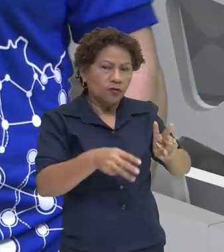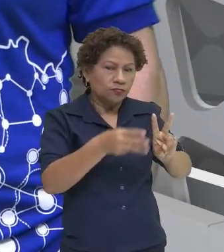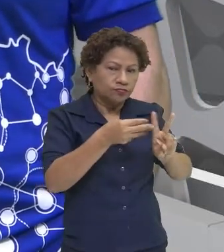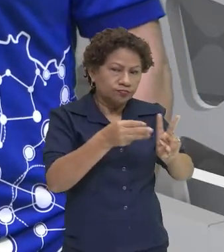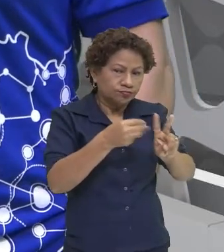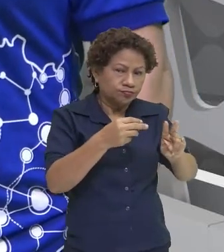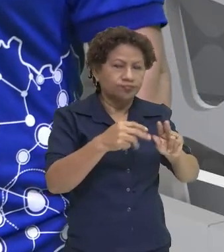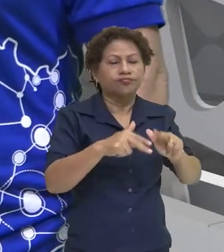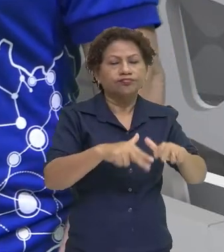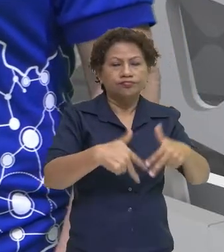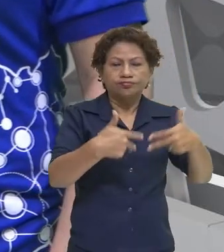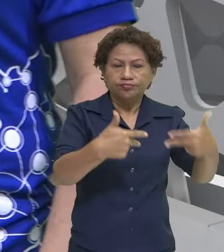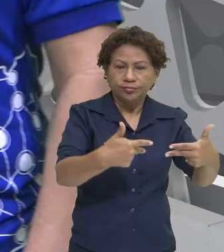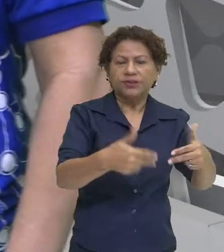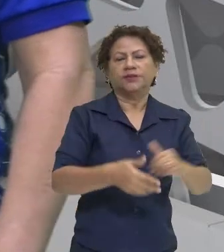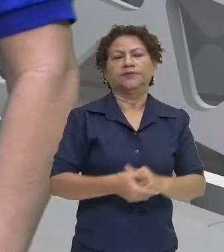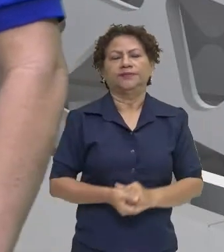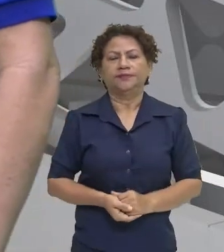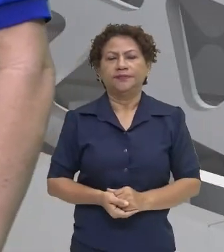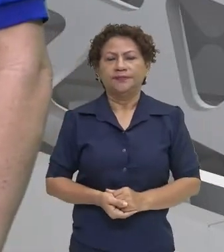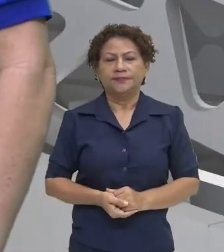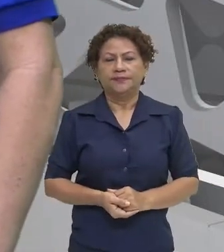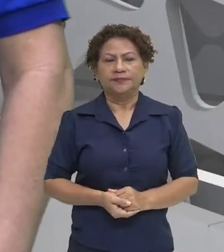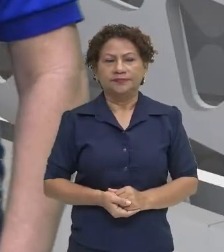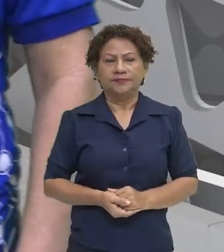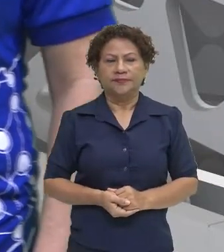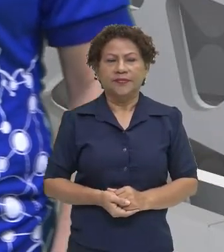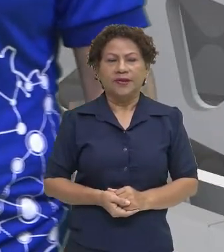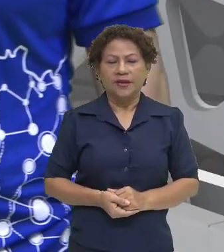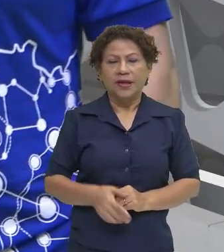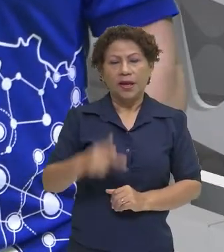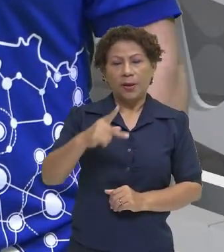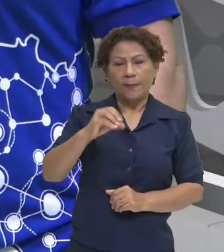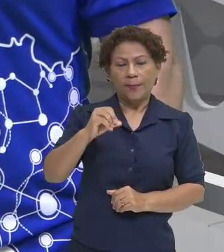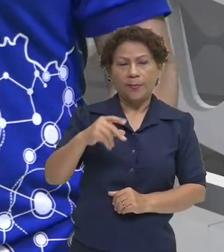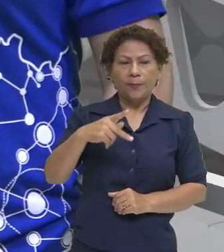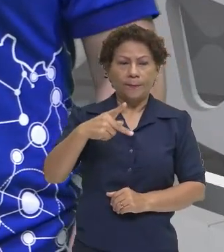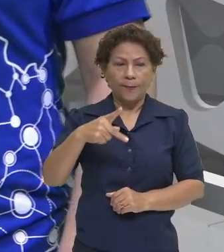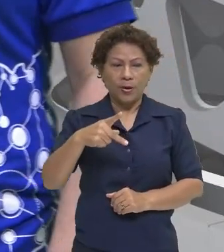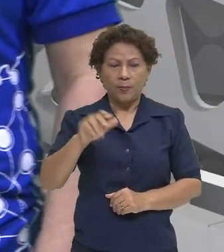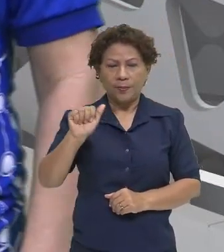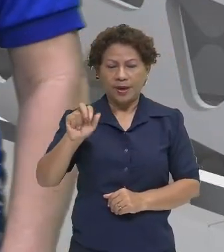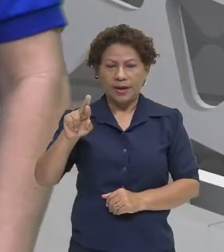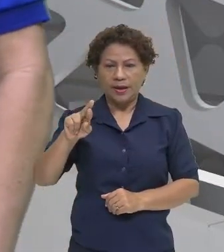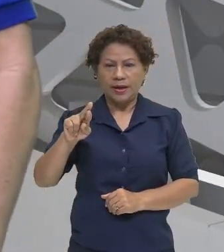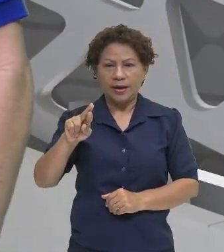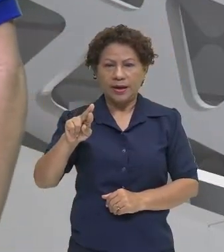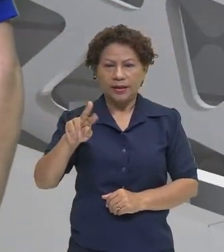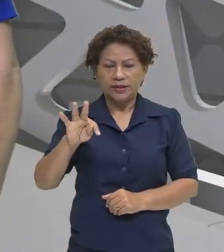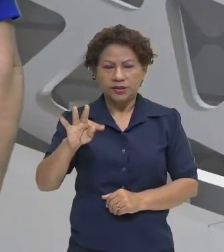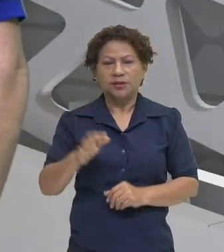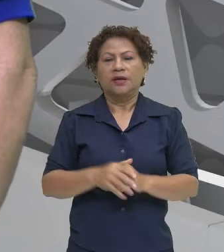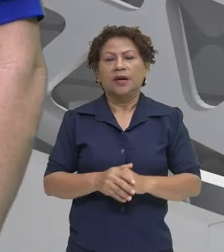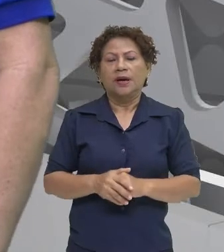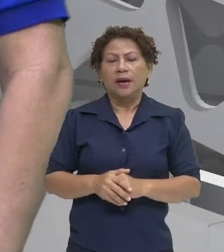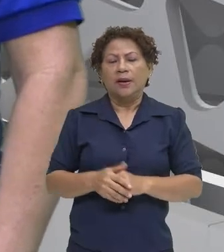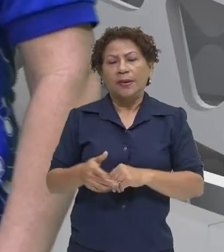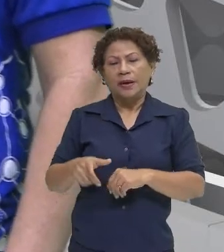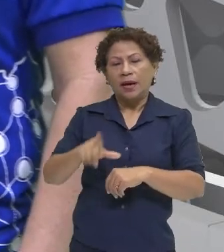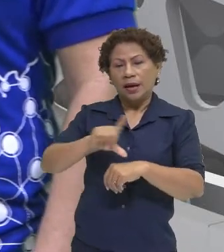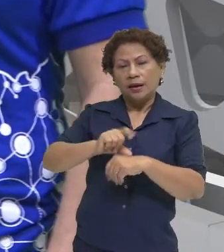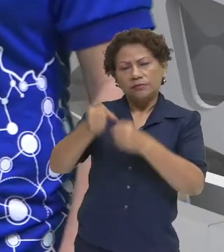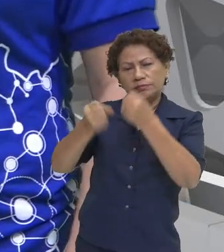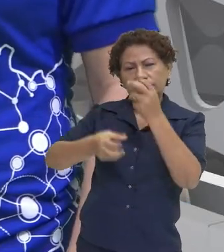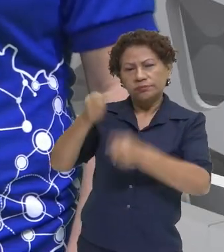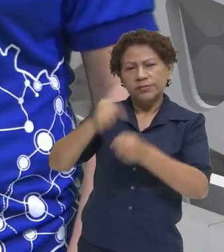serve? É uma espécie de casa de rezas dos índios. Servem também para a realização de festas